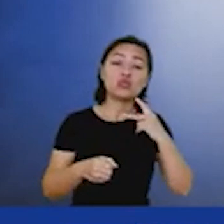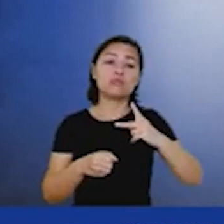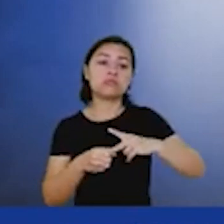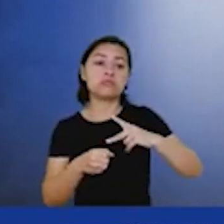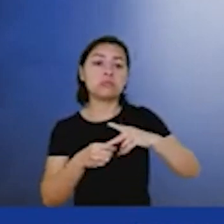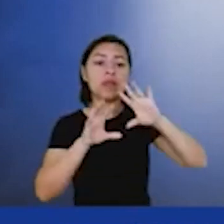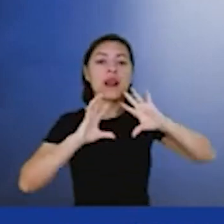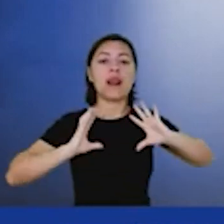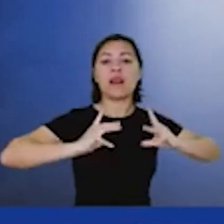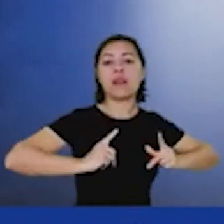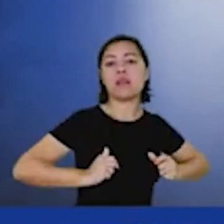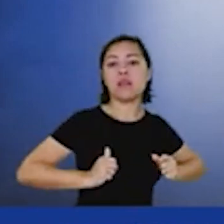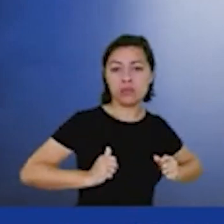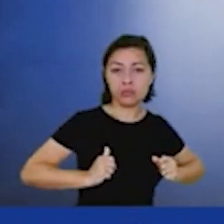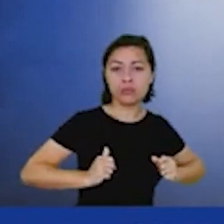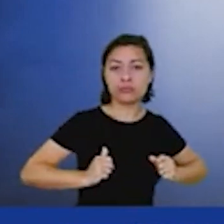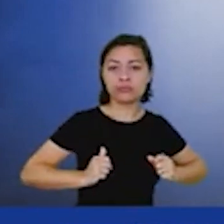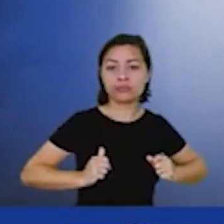e